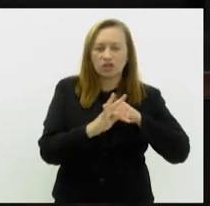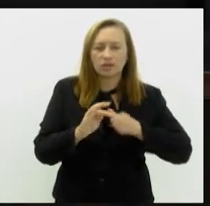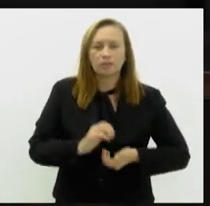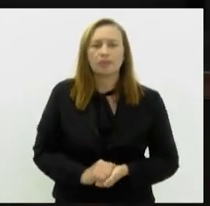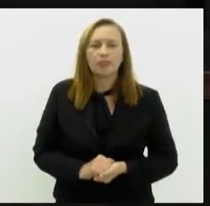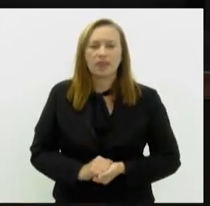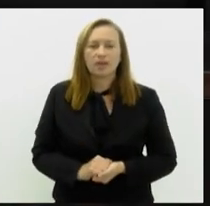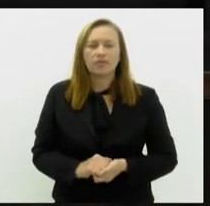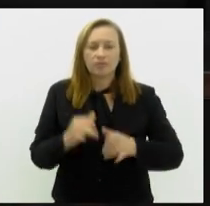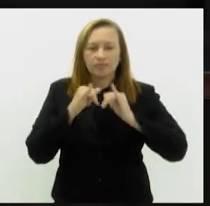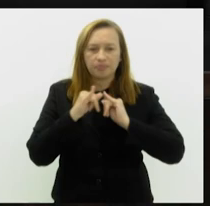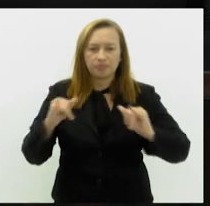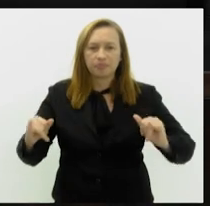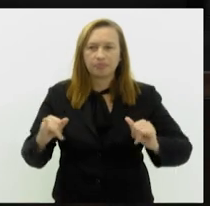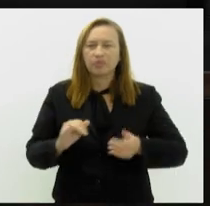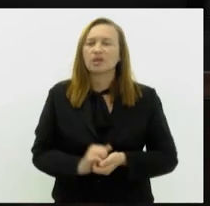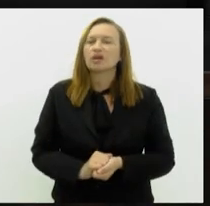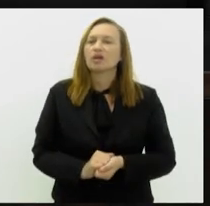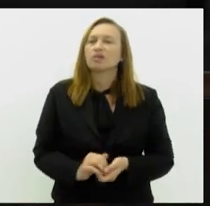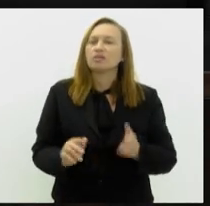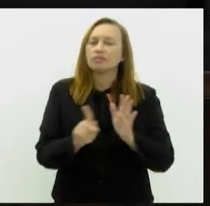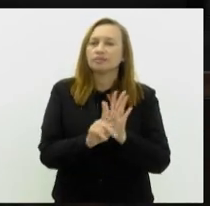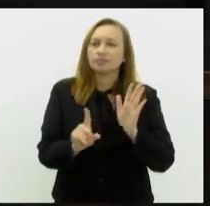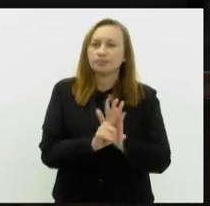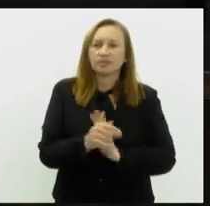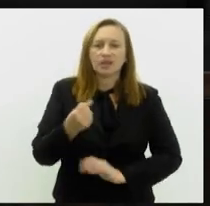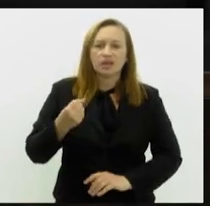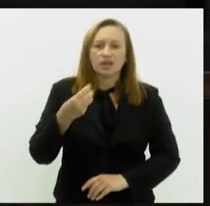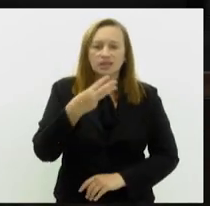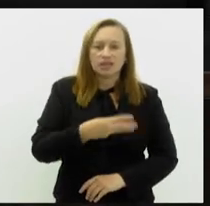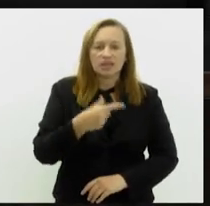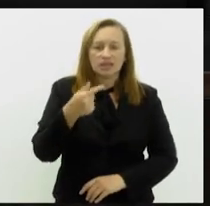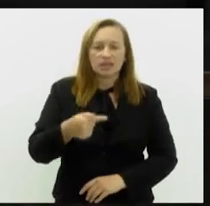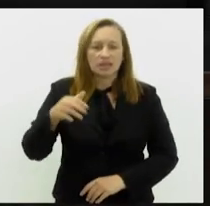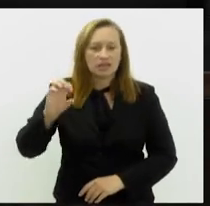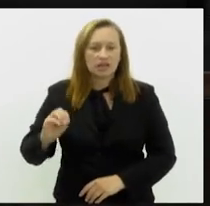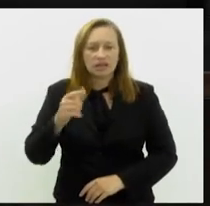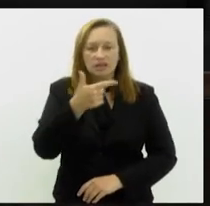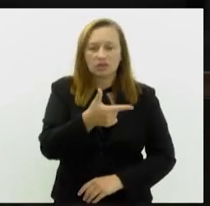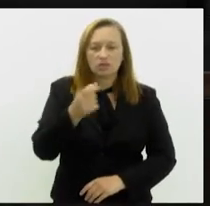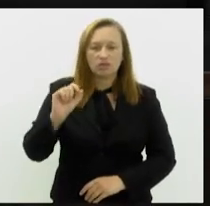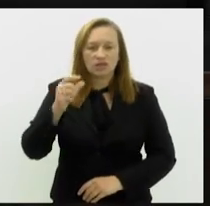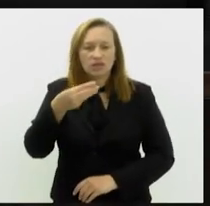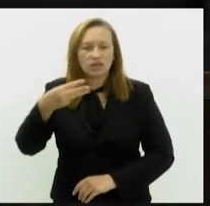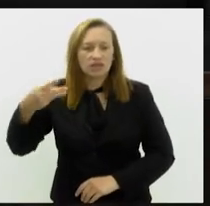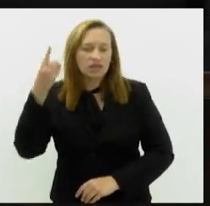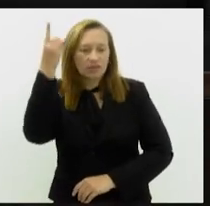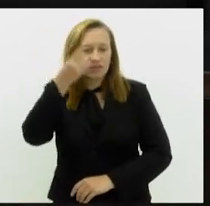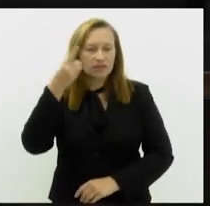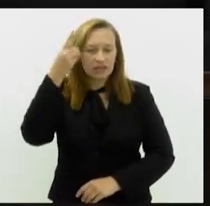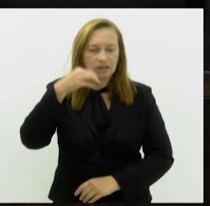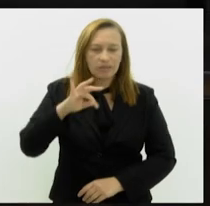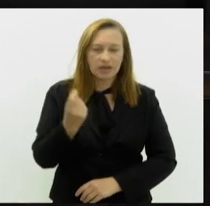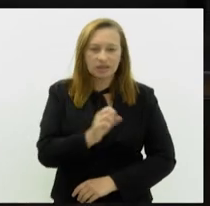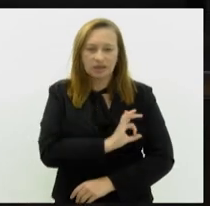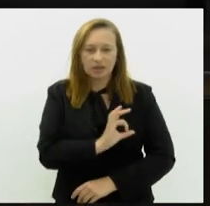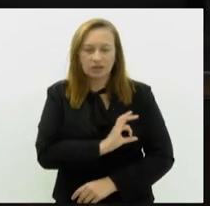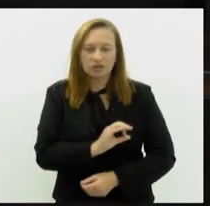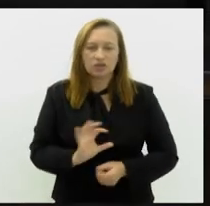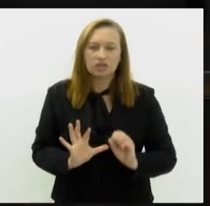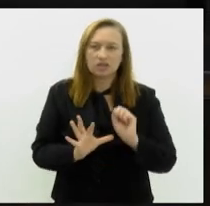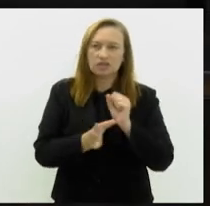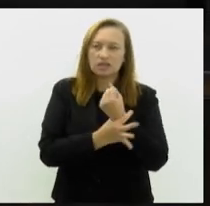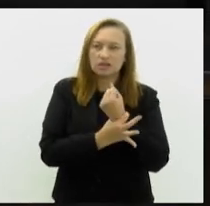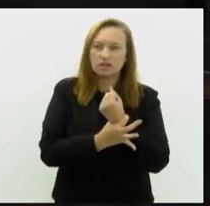técnicas. Anuncio, projeto de lei número 370/2023, de autoria da deputada Marta Rocha, que assegura